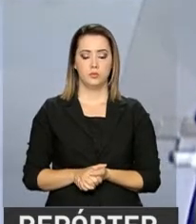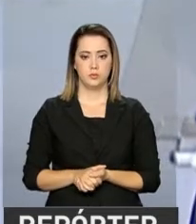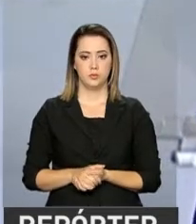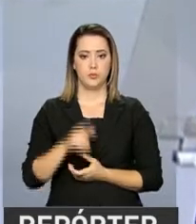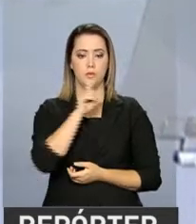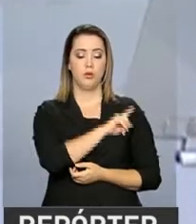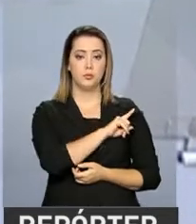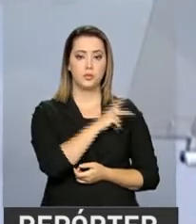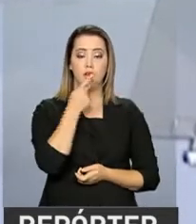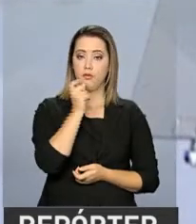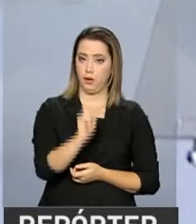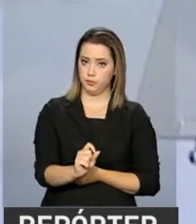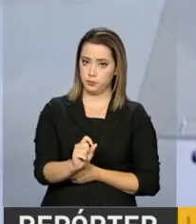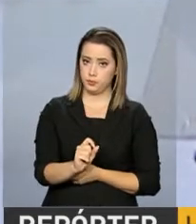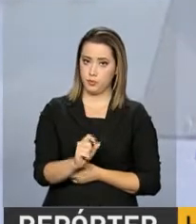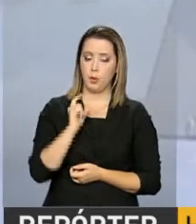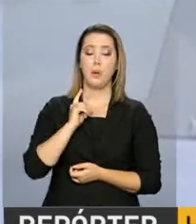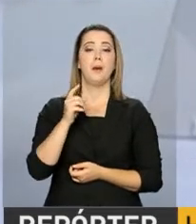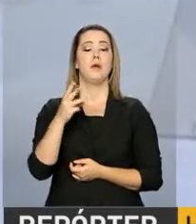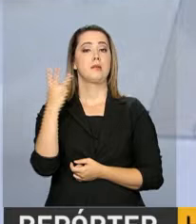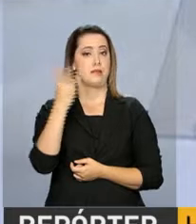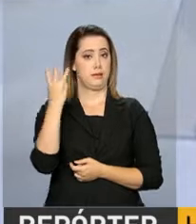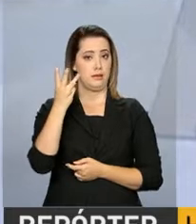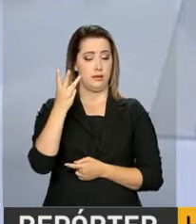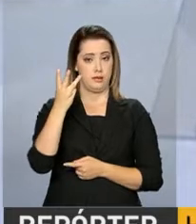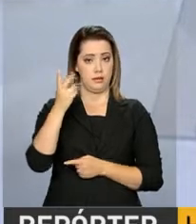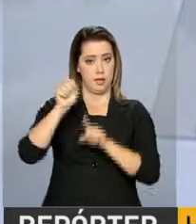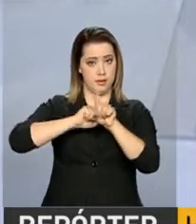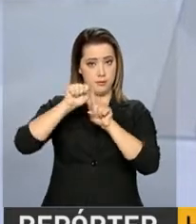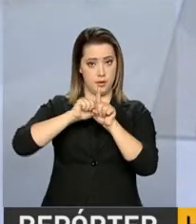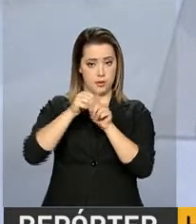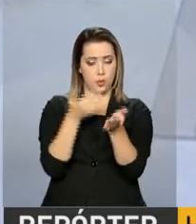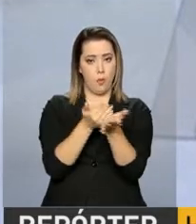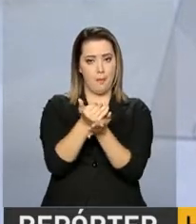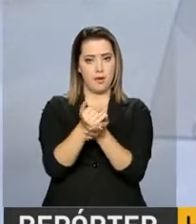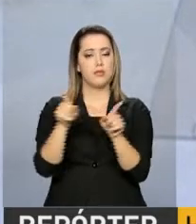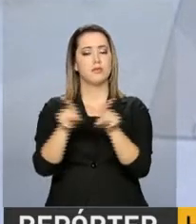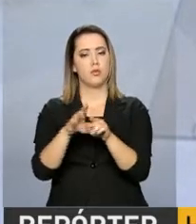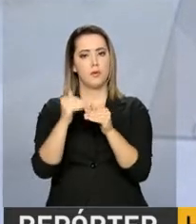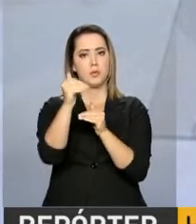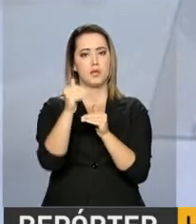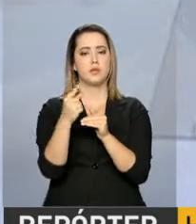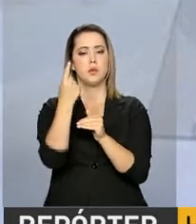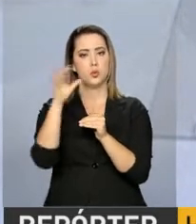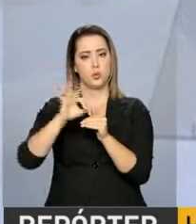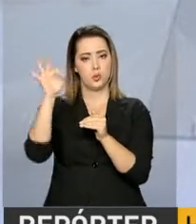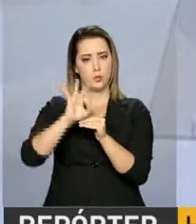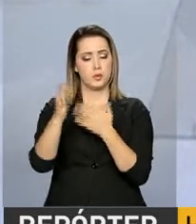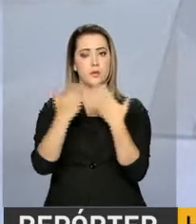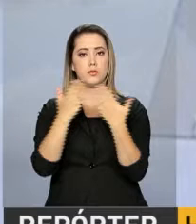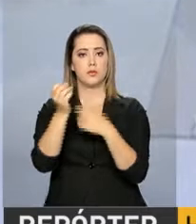do PIB de 1% com relação ao trimestre anterior. Isso em termos